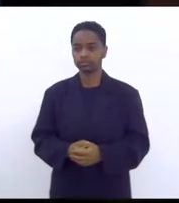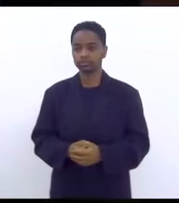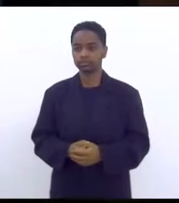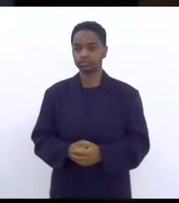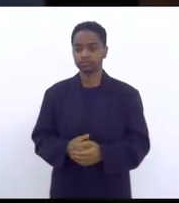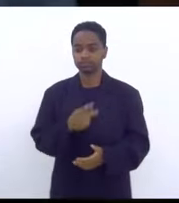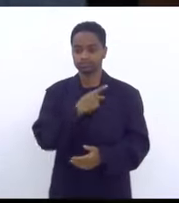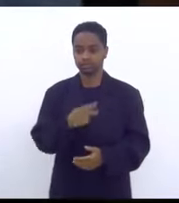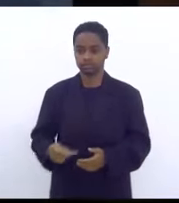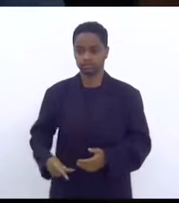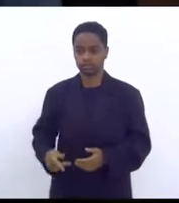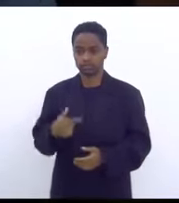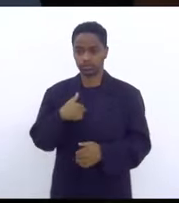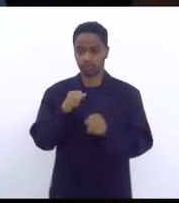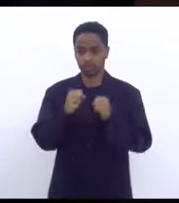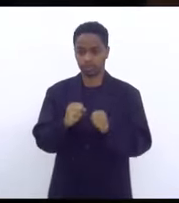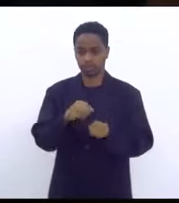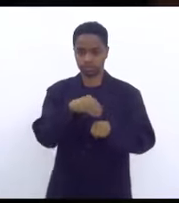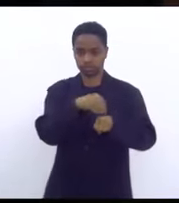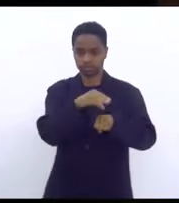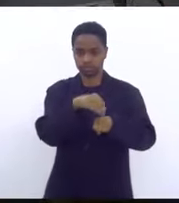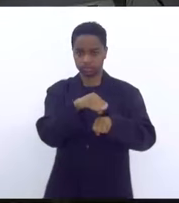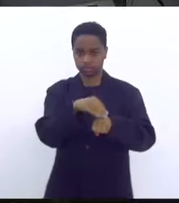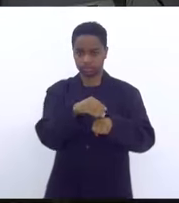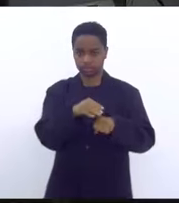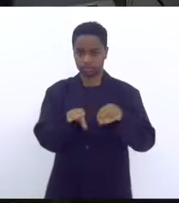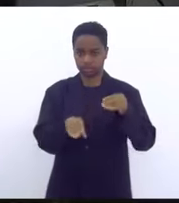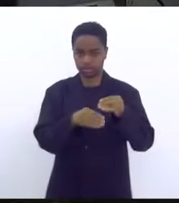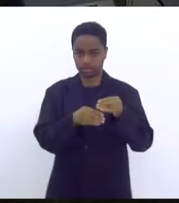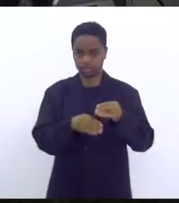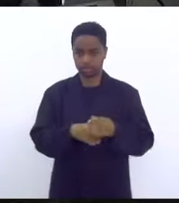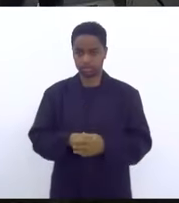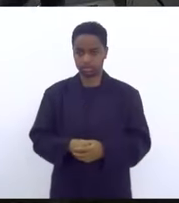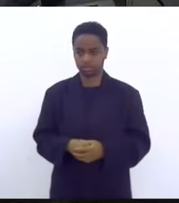Presidente, me permite passar o deputado Luiz Paulo aqui as emendas? Por favor.